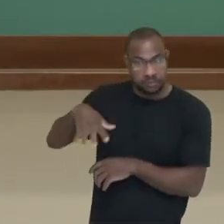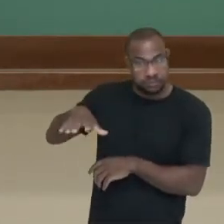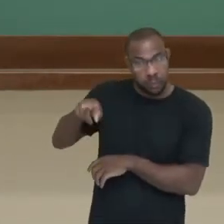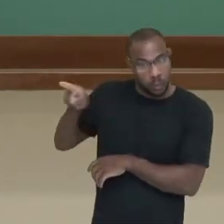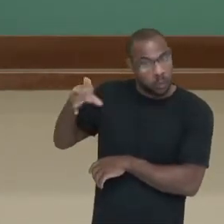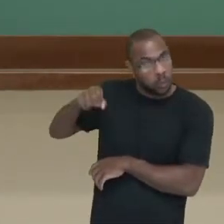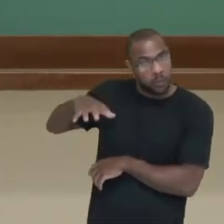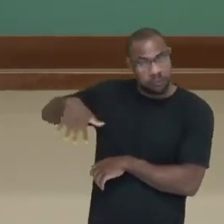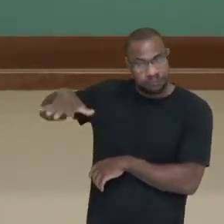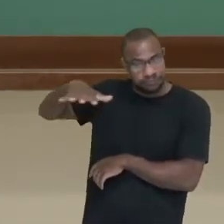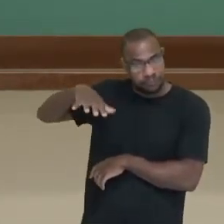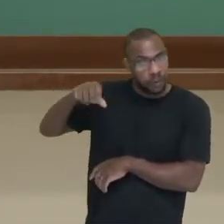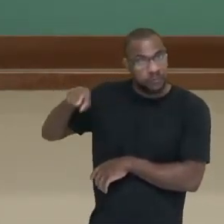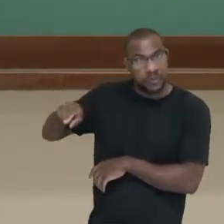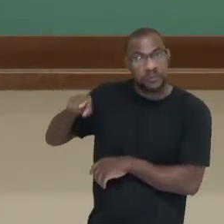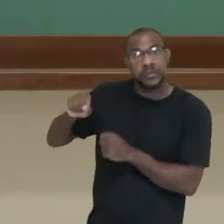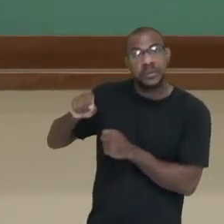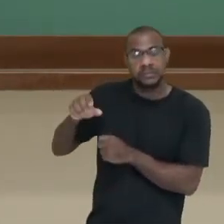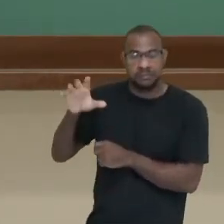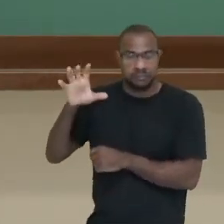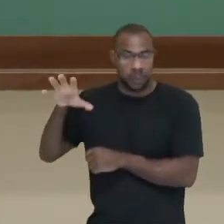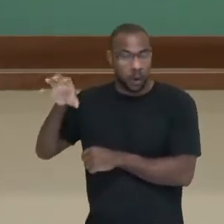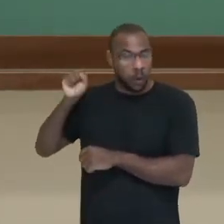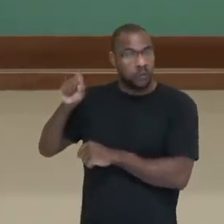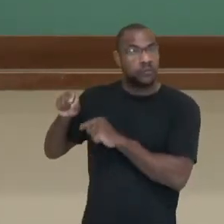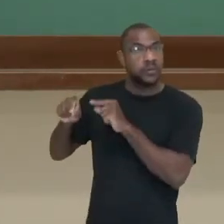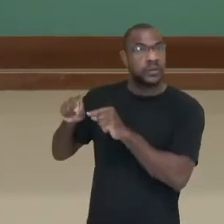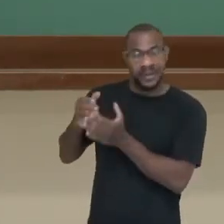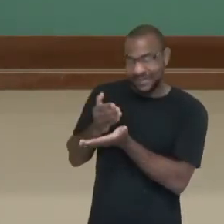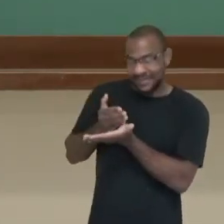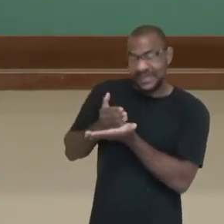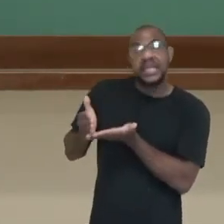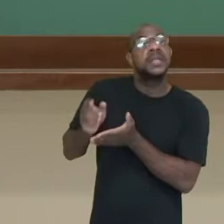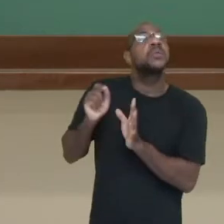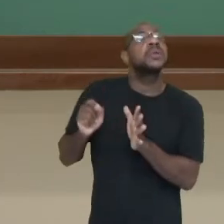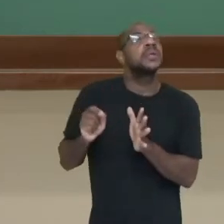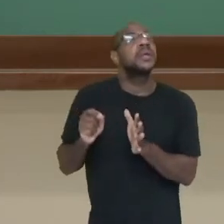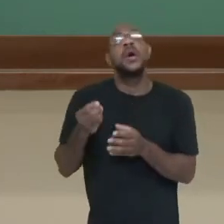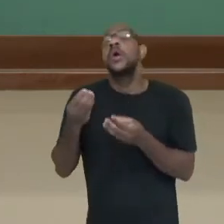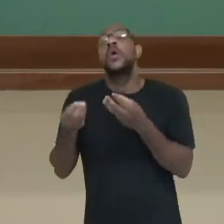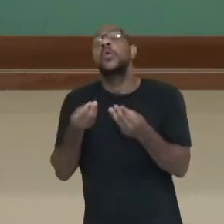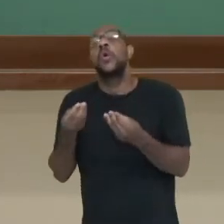esqueça disso. Eu iniciei a aula falando para você de